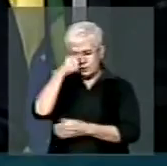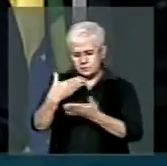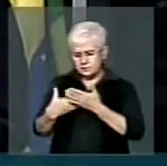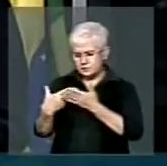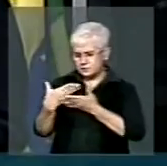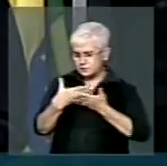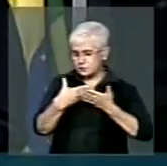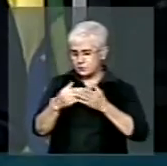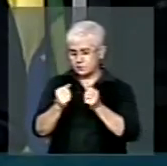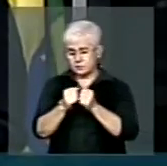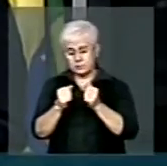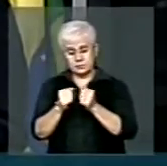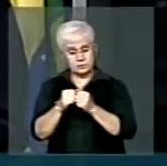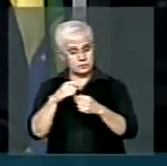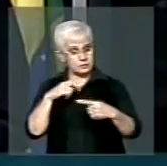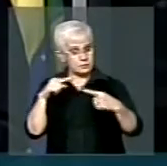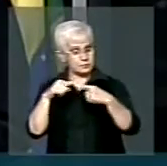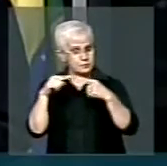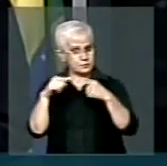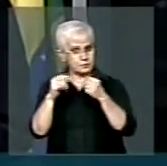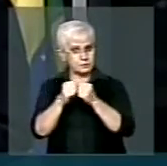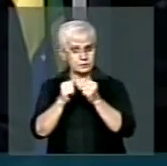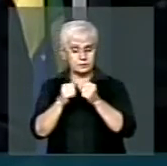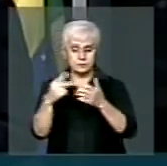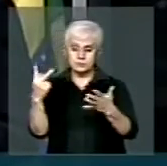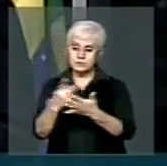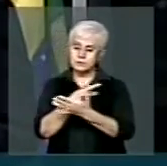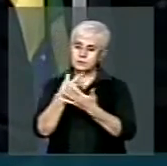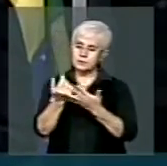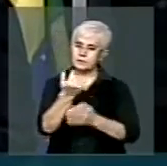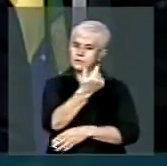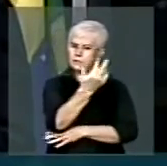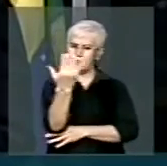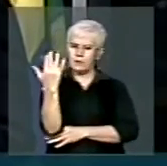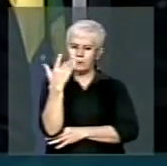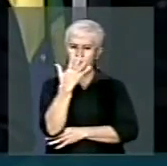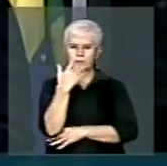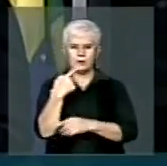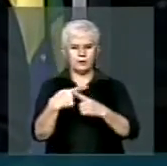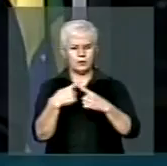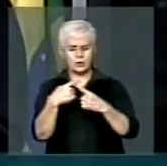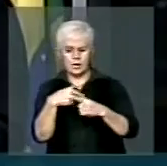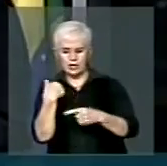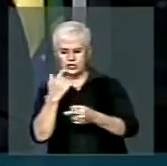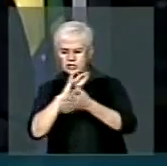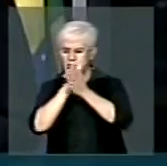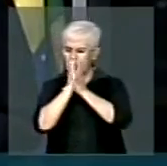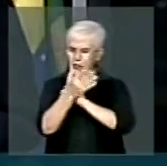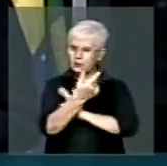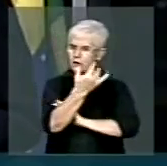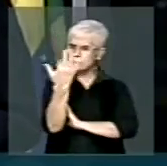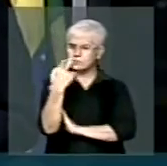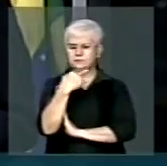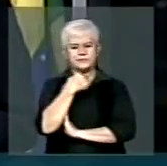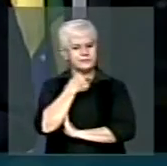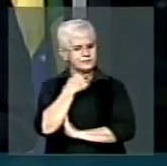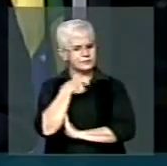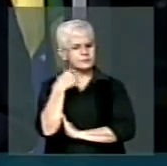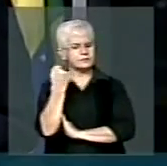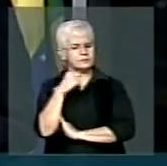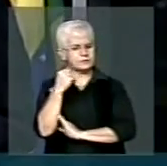muito com relação a essa questão da natureza, que com a natureza não se brinca, é preciso ter